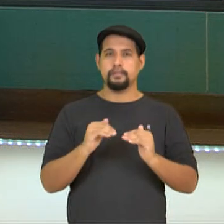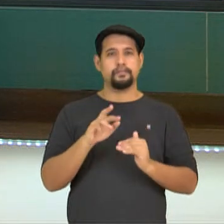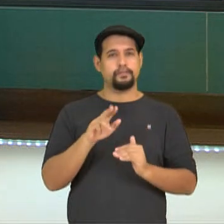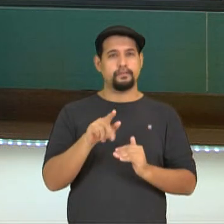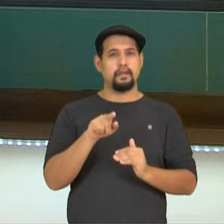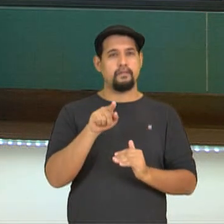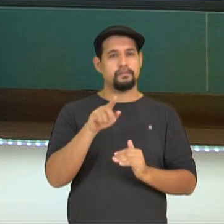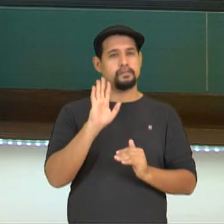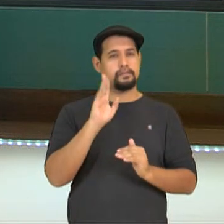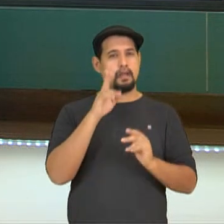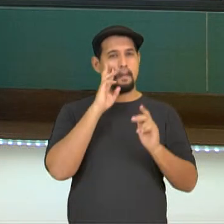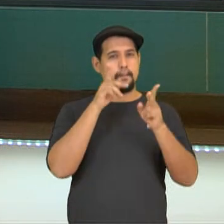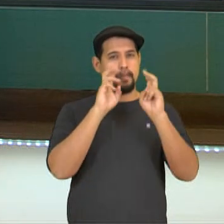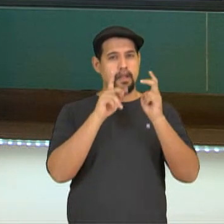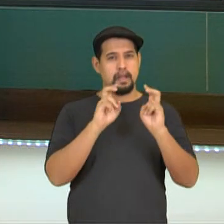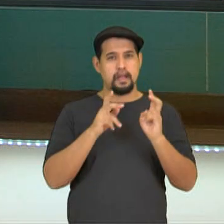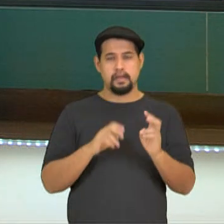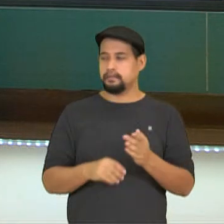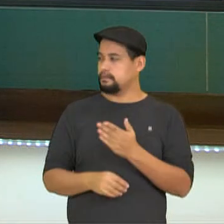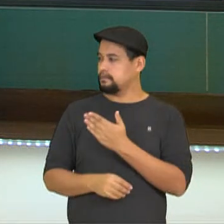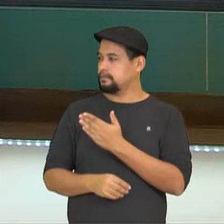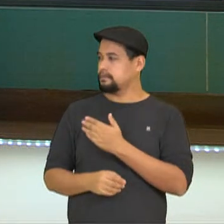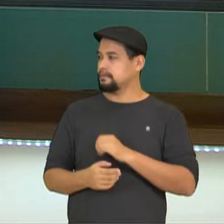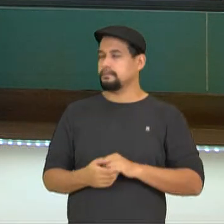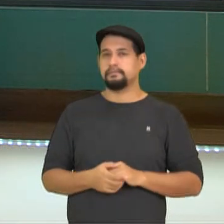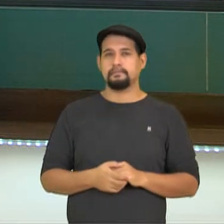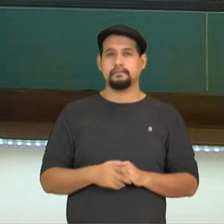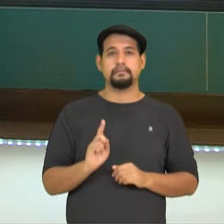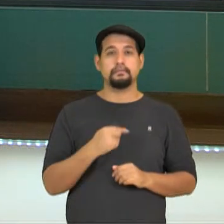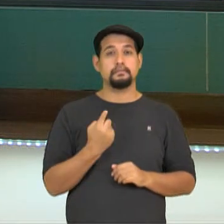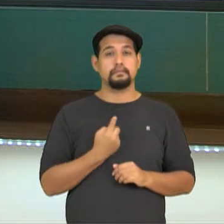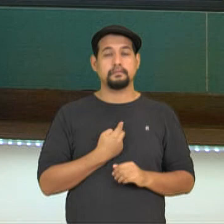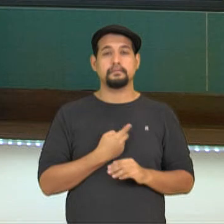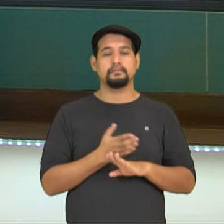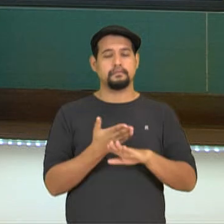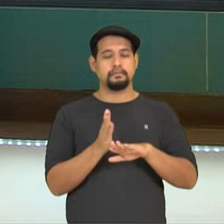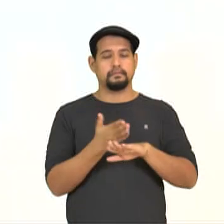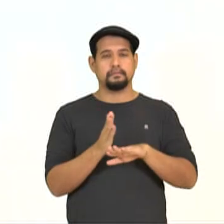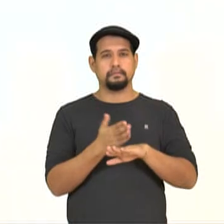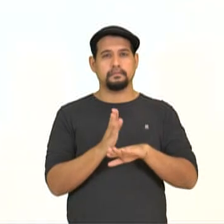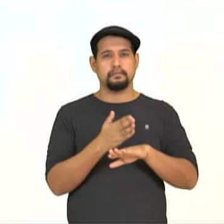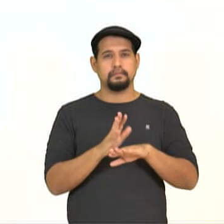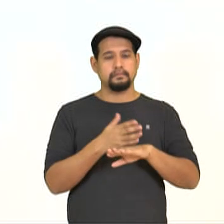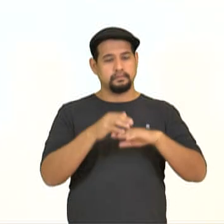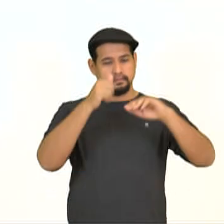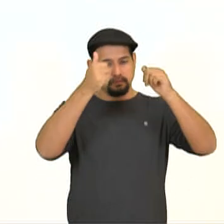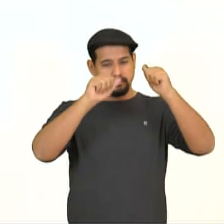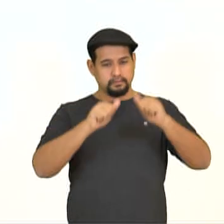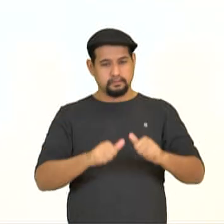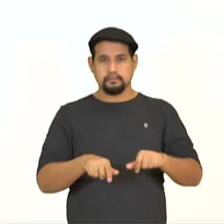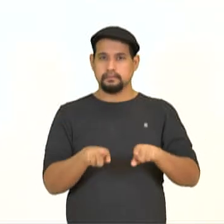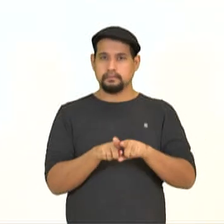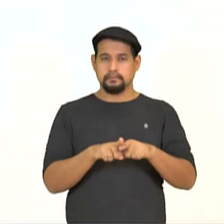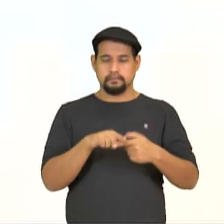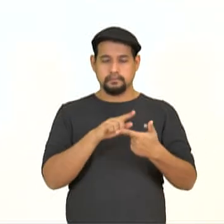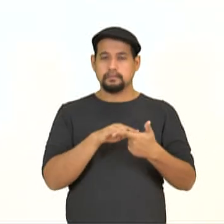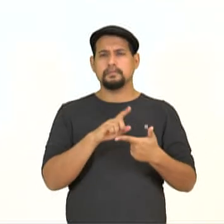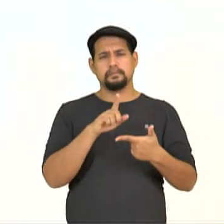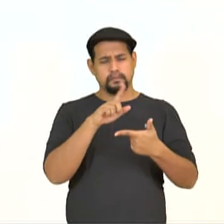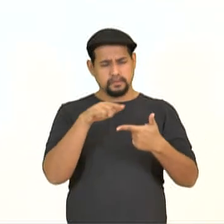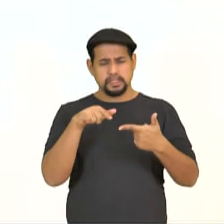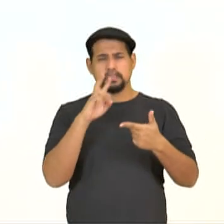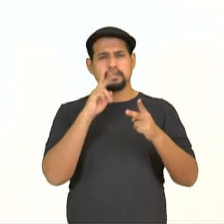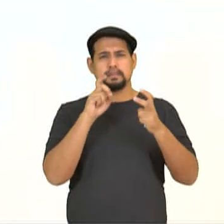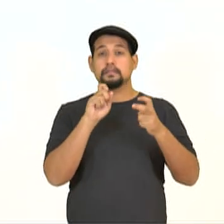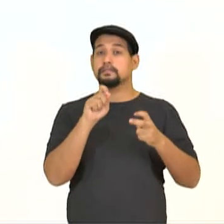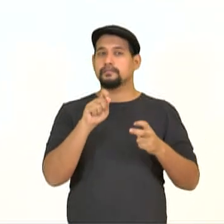vocês estão observando aqui. Vamos praticar mais um pouquinho. Então, analisando mais uma vez, né, esses gráficos, agora sim,